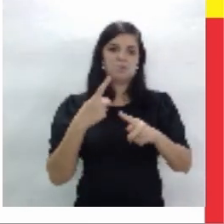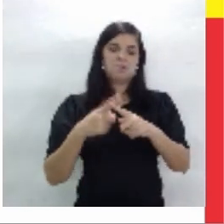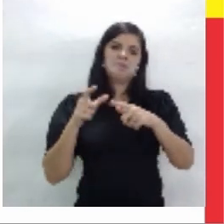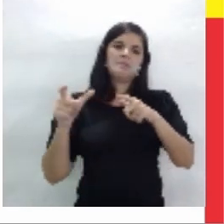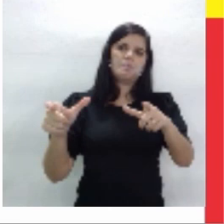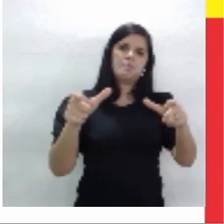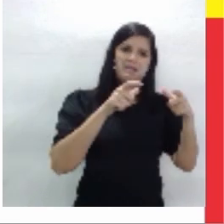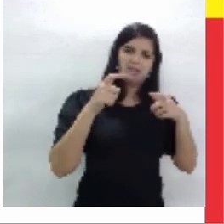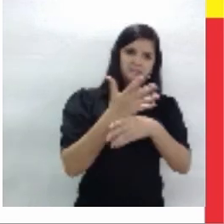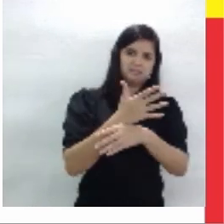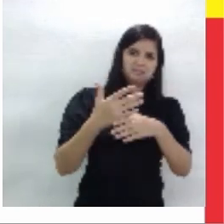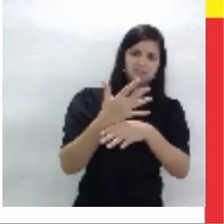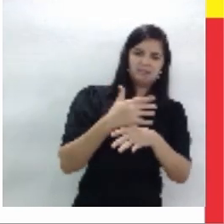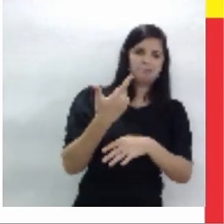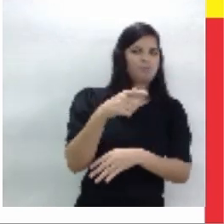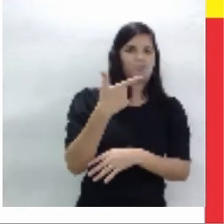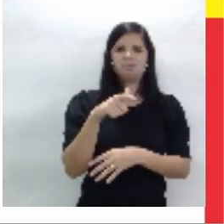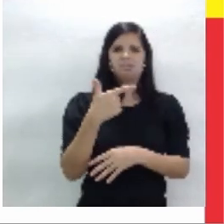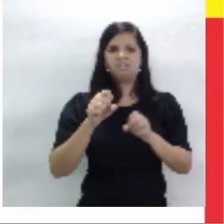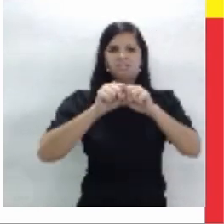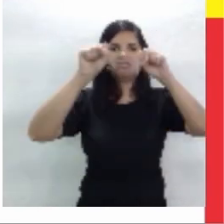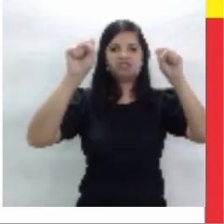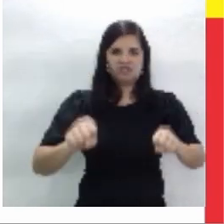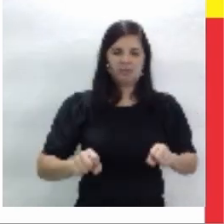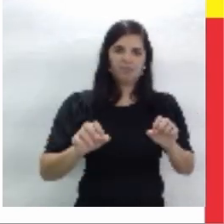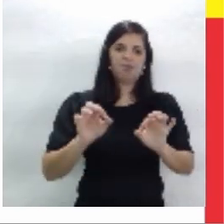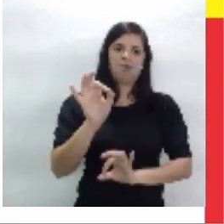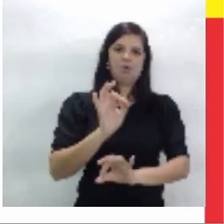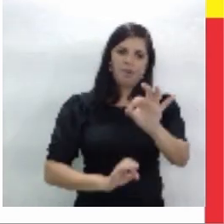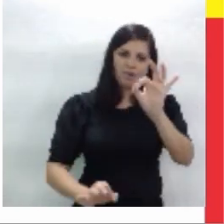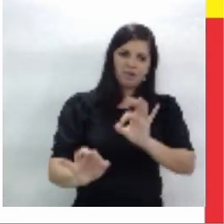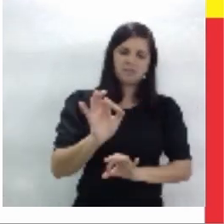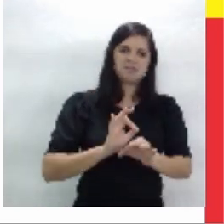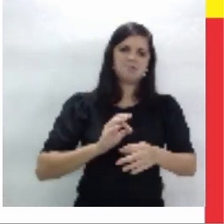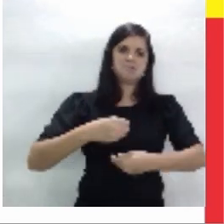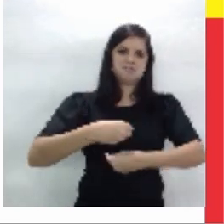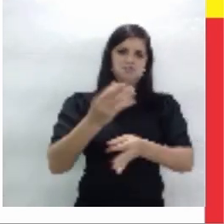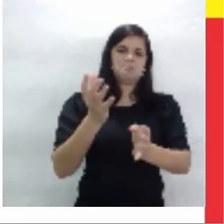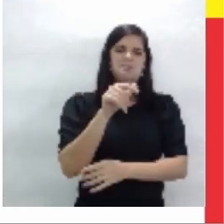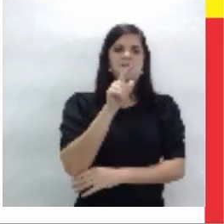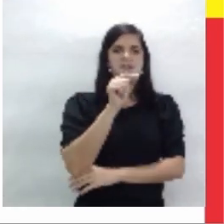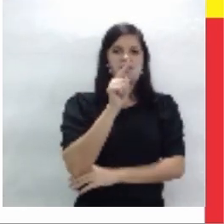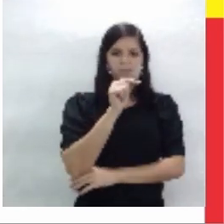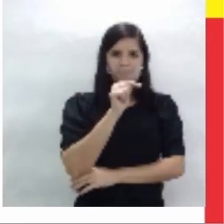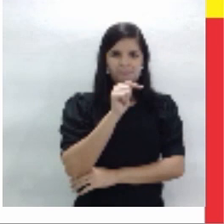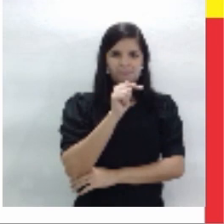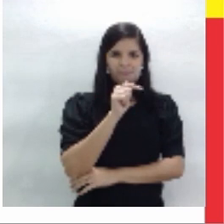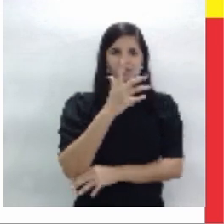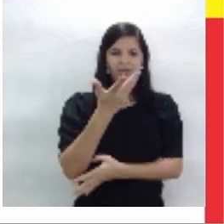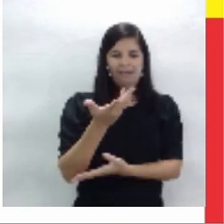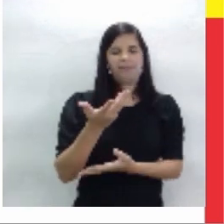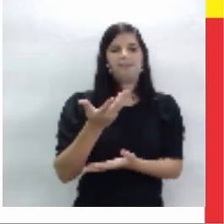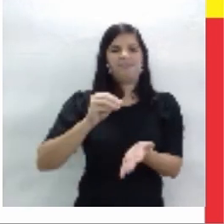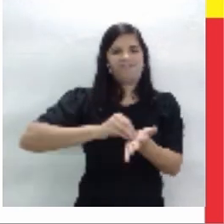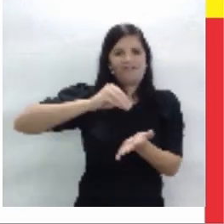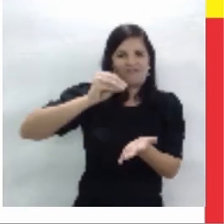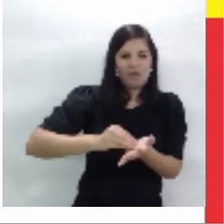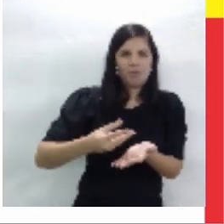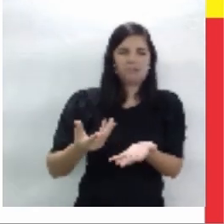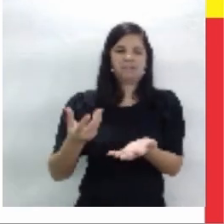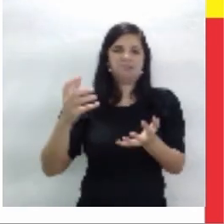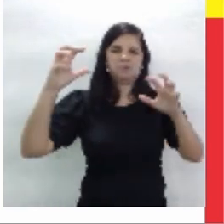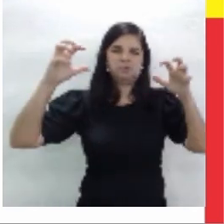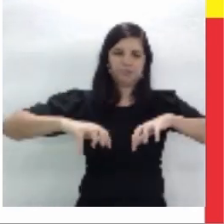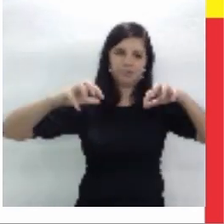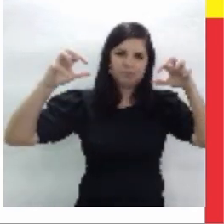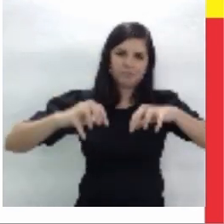ambientes, essas cidades, elas não têm um sistema organizado de distribuição de água e acabam que só dependem da água da chuva